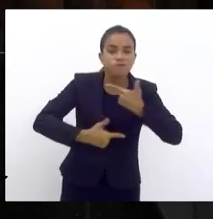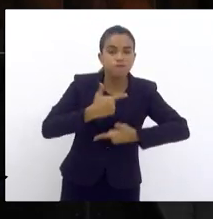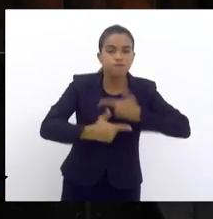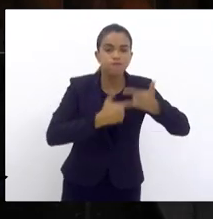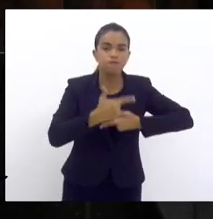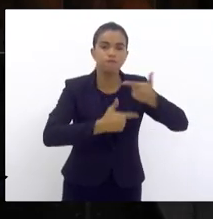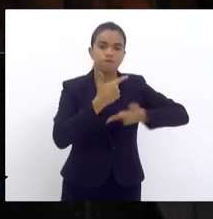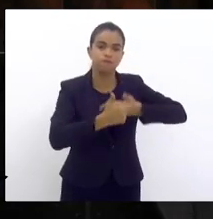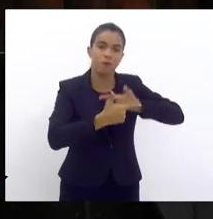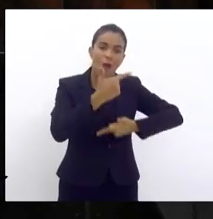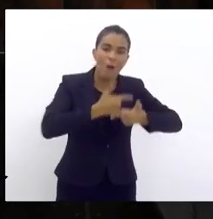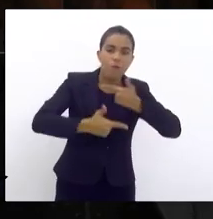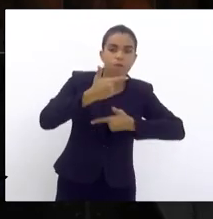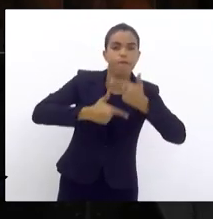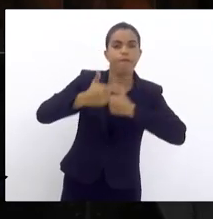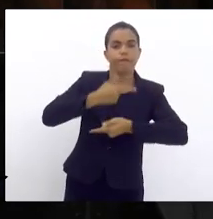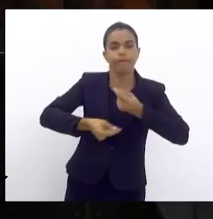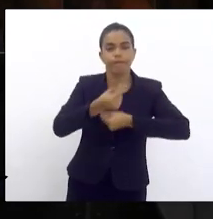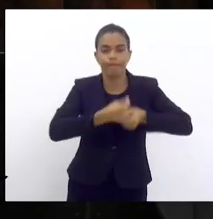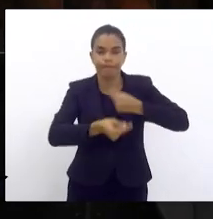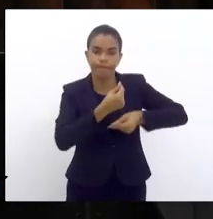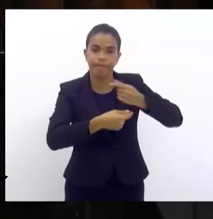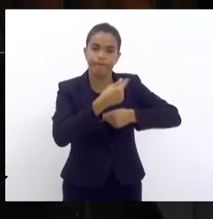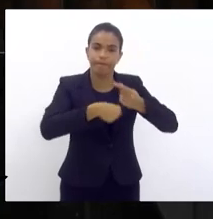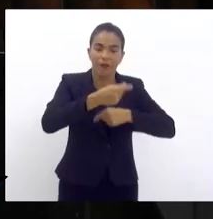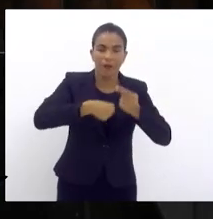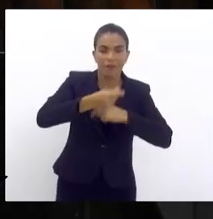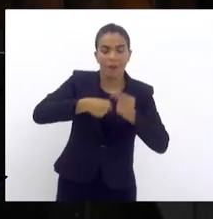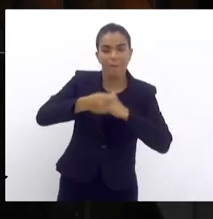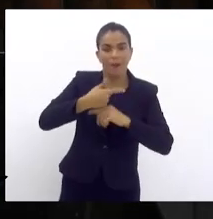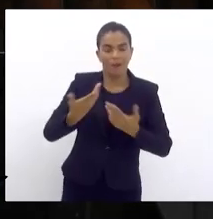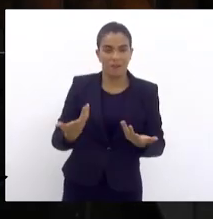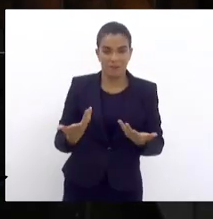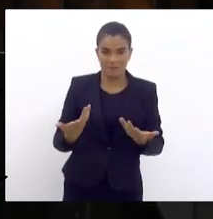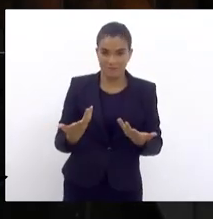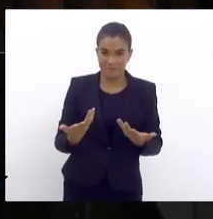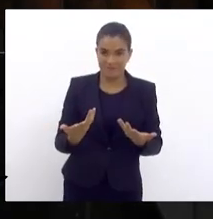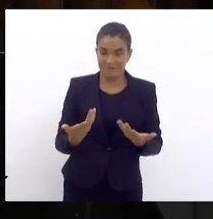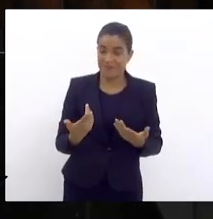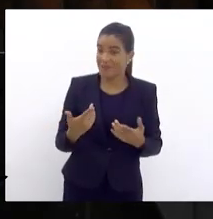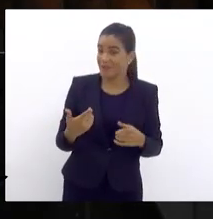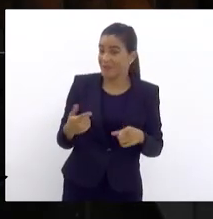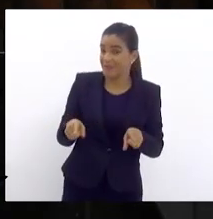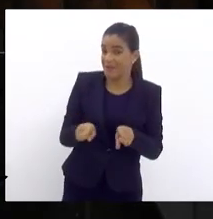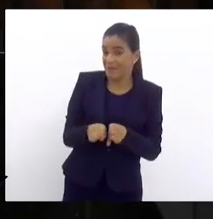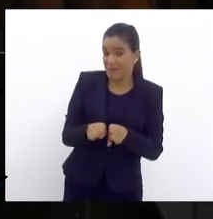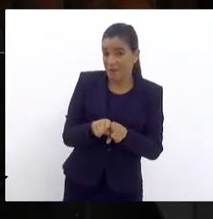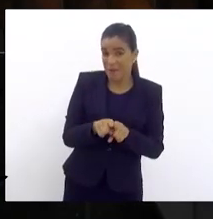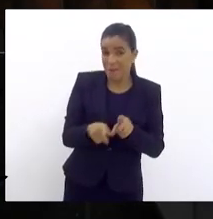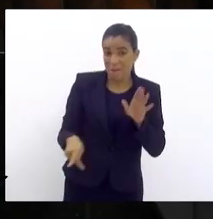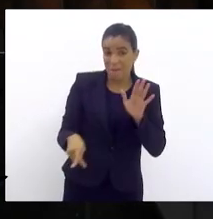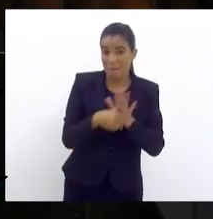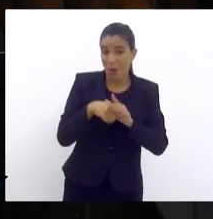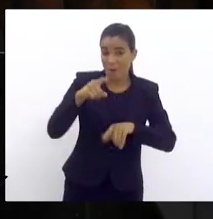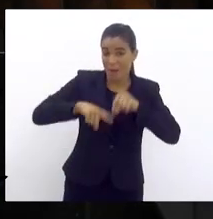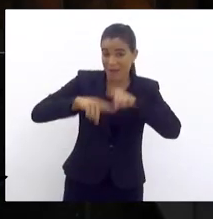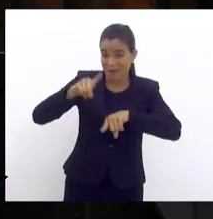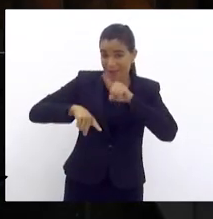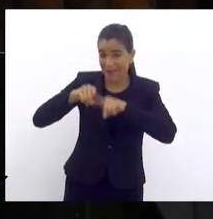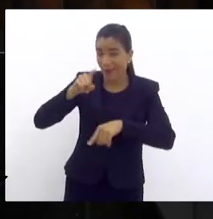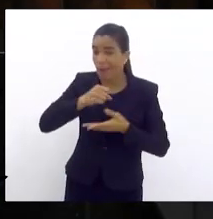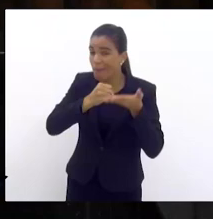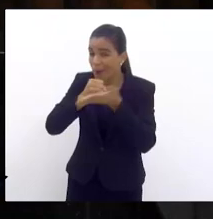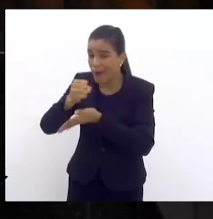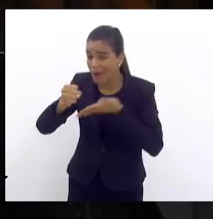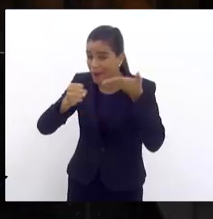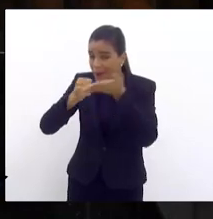mas um monte de atividade econômica até porque os próprios insumos básicos